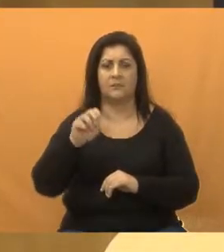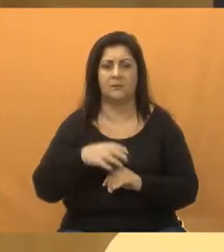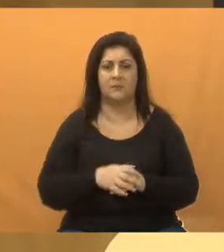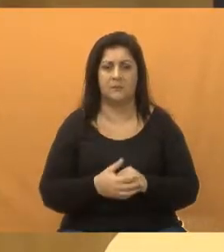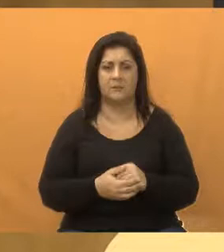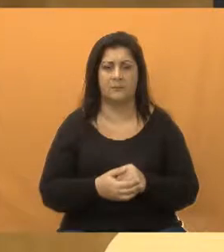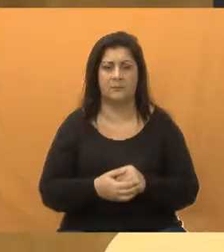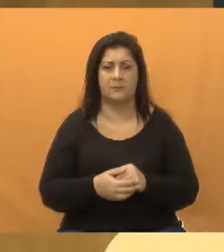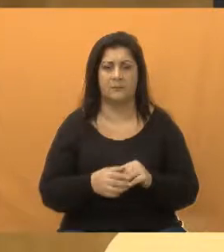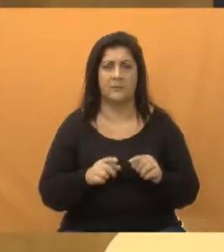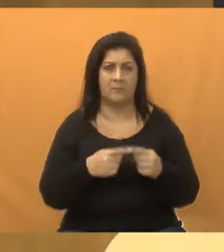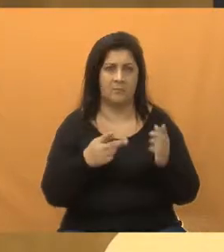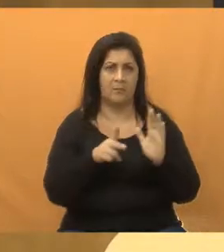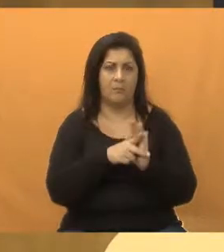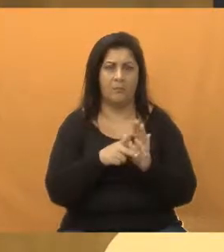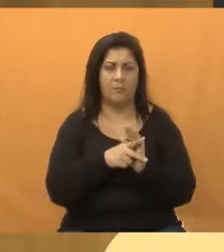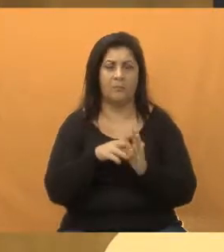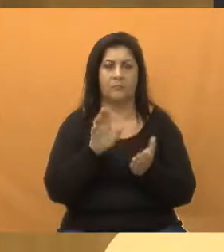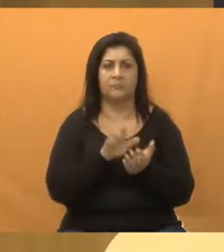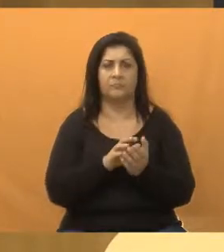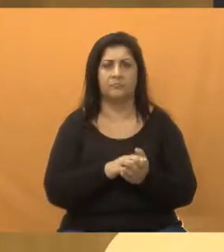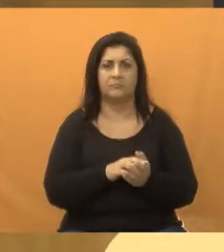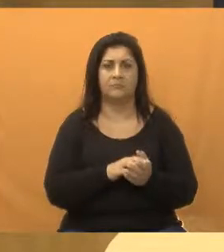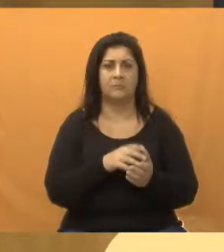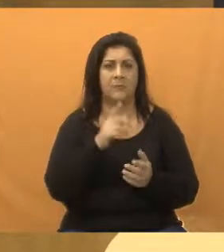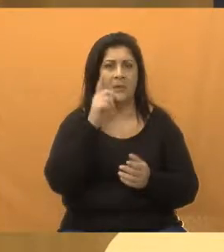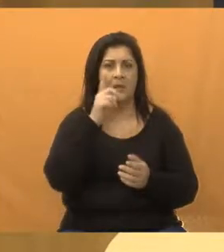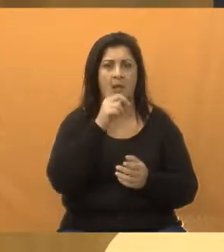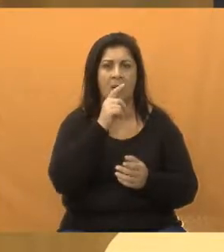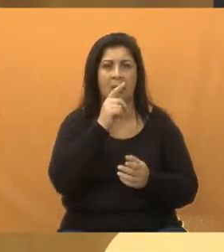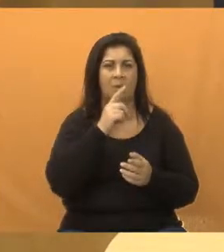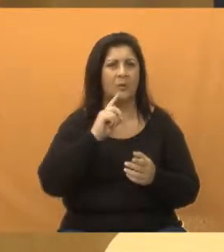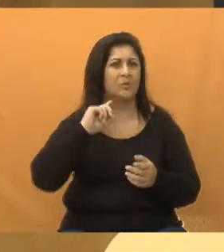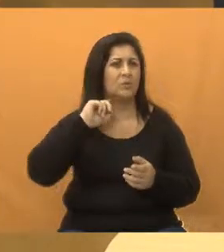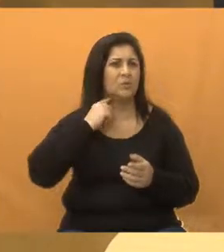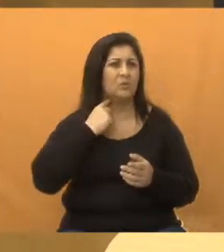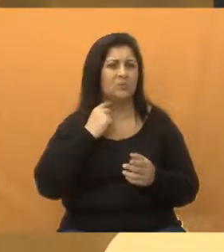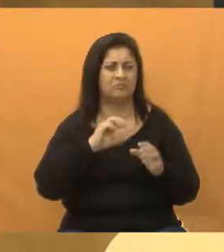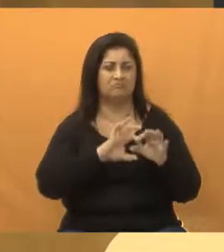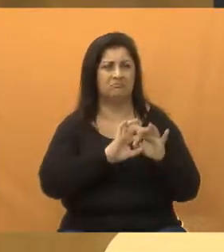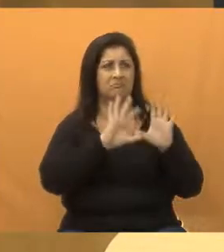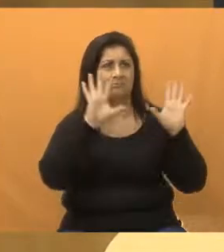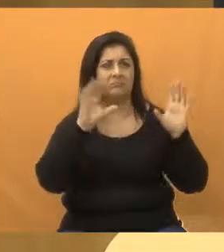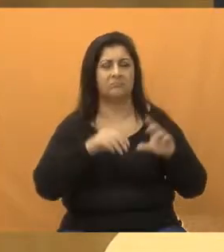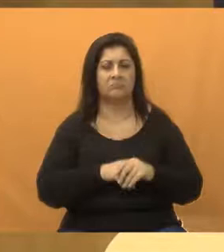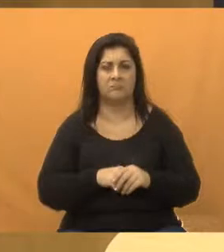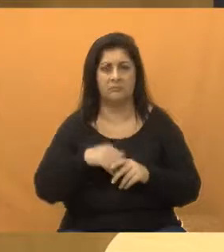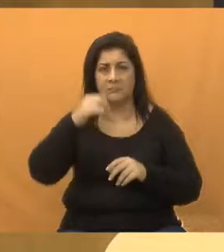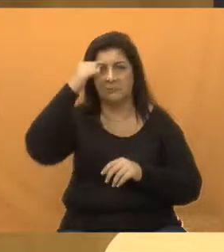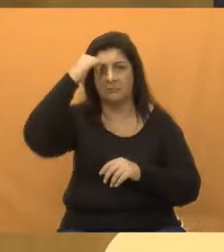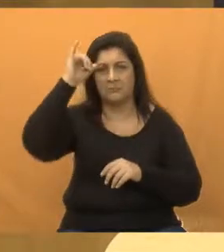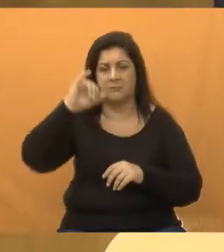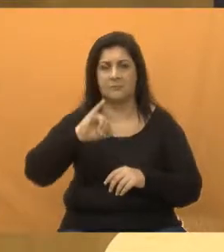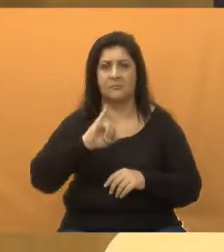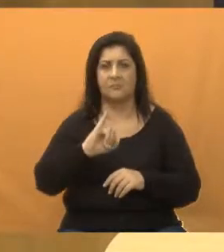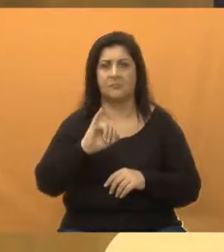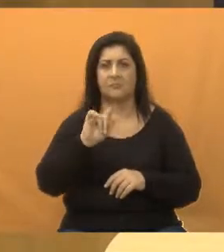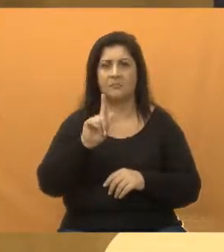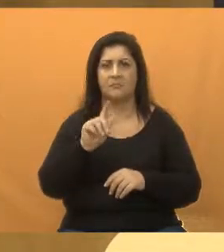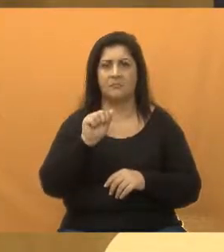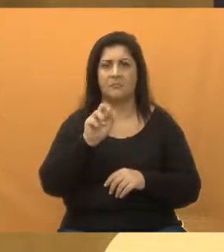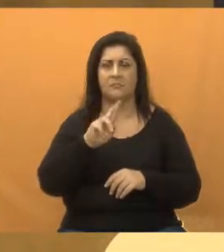Chácaras de Guararema, mas é de Jacareí. Esgoto, céu aberto. Chácaras do